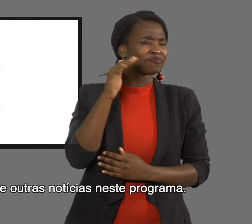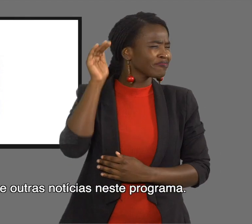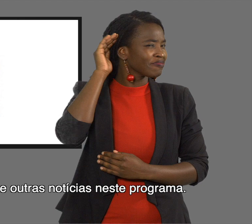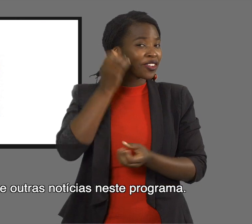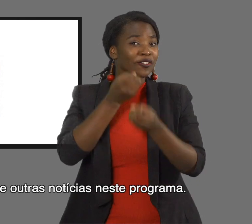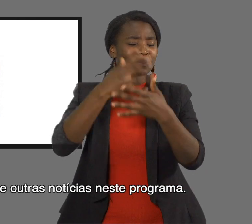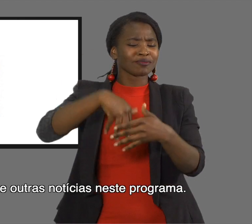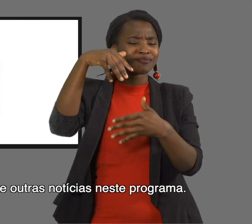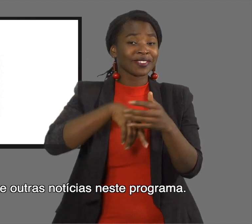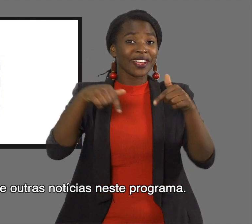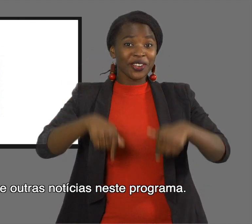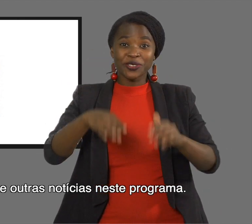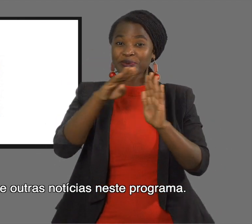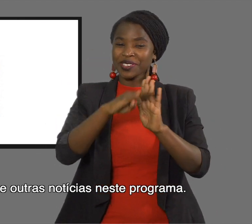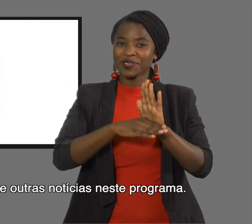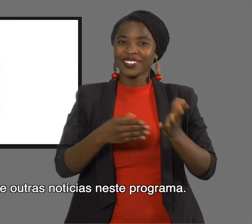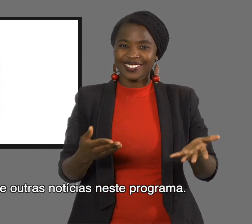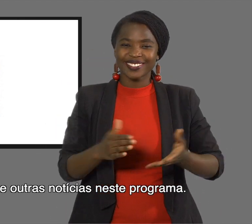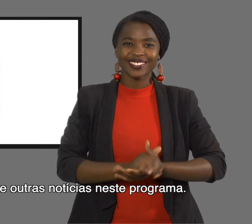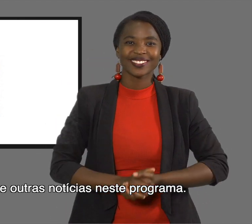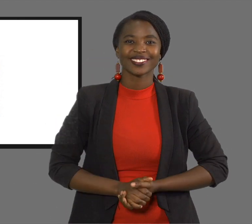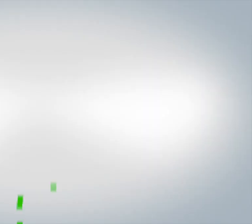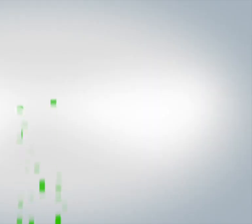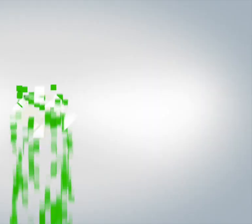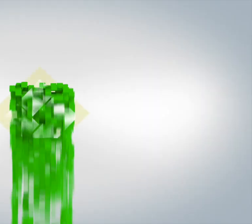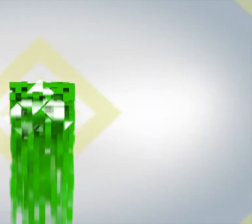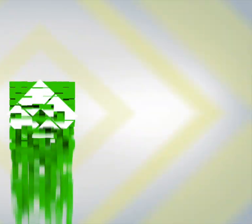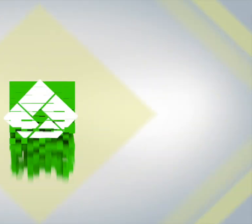Acompanhe estas e outras notícias neste programa.